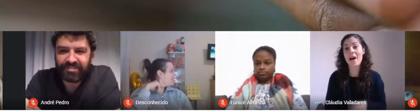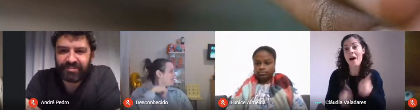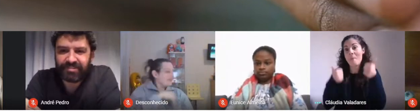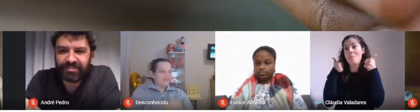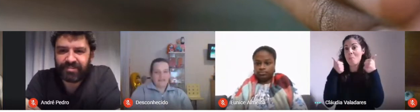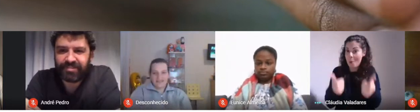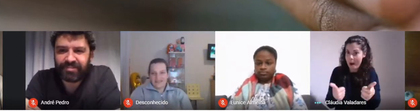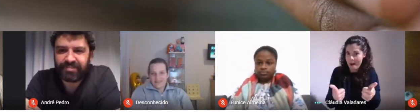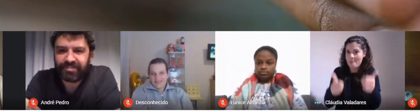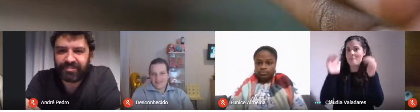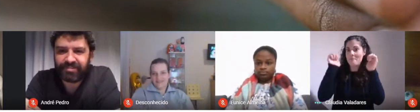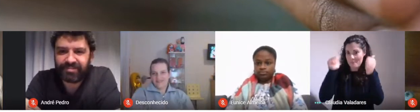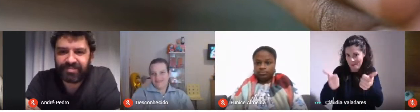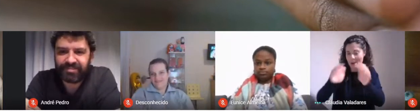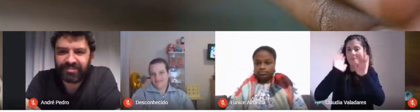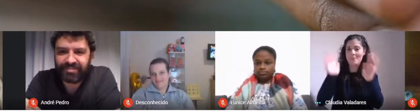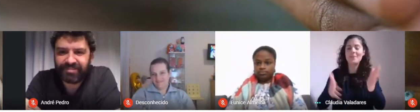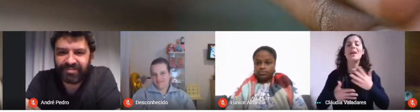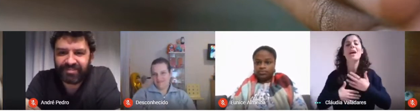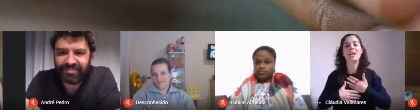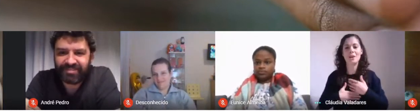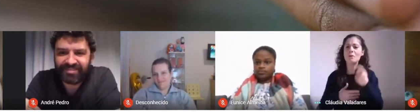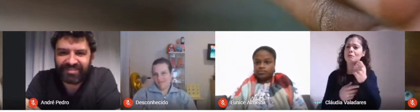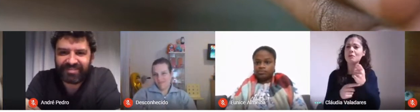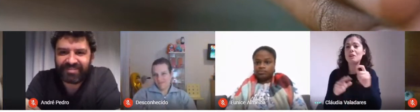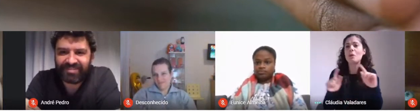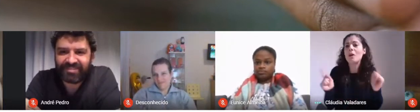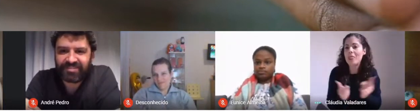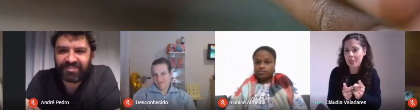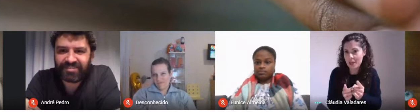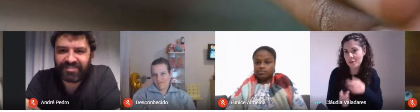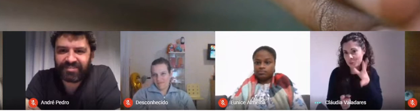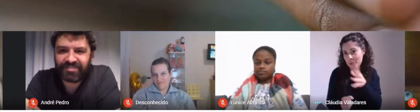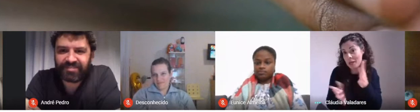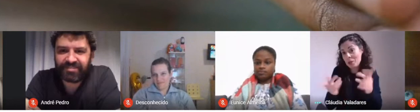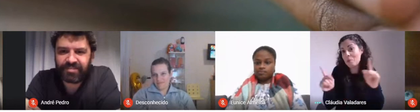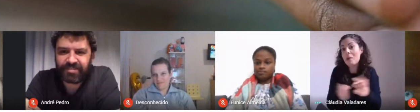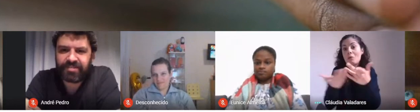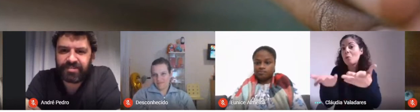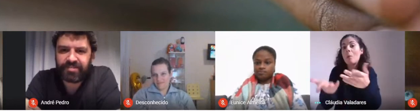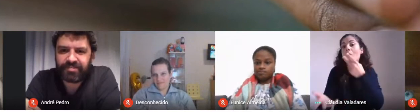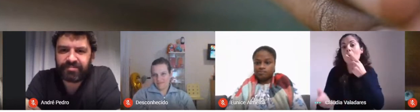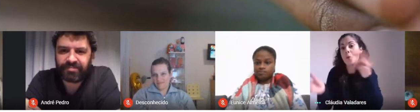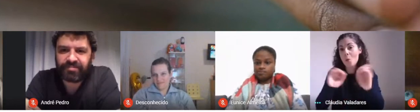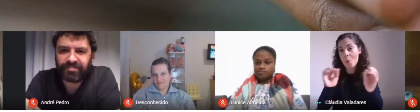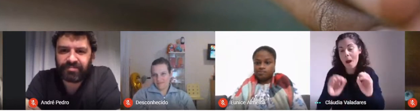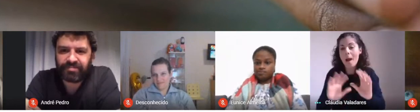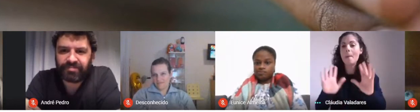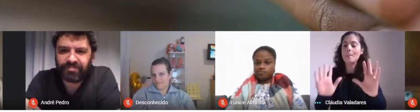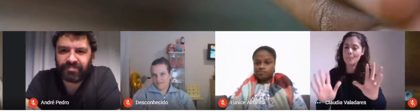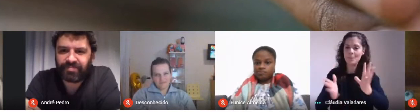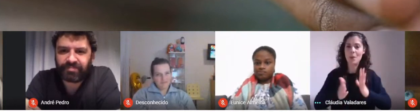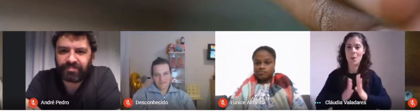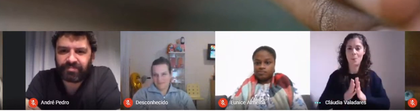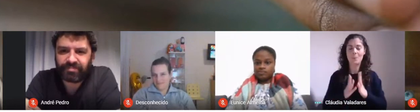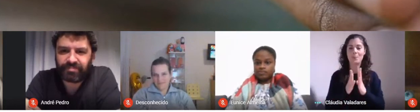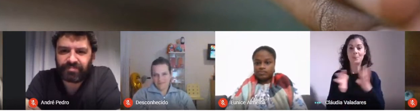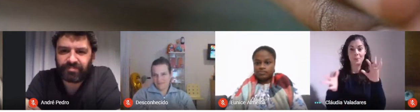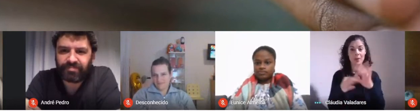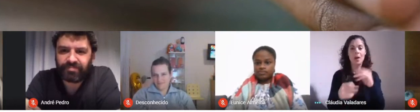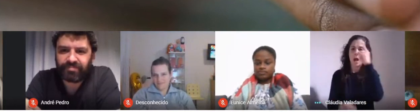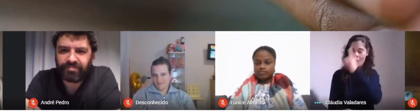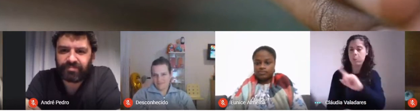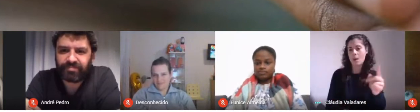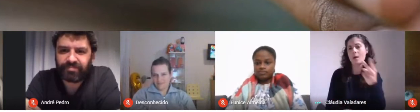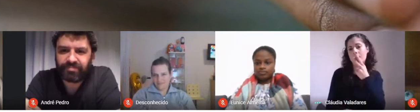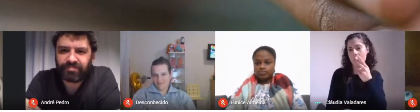Então, vou ser um bocadinho mais breve, se calhar. Nós já sabemos que o tabaco tem inúmeras consequências, principalmente